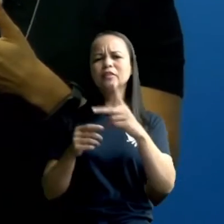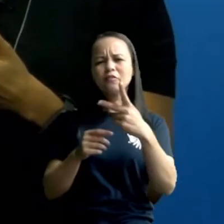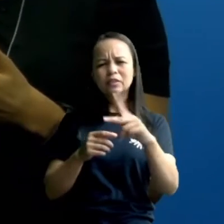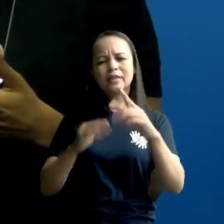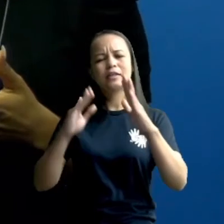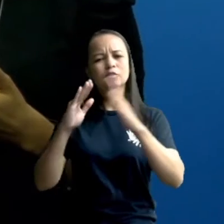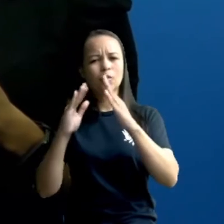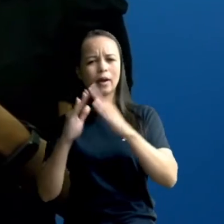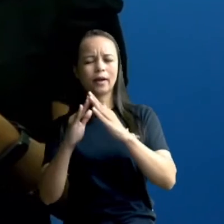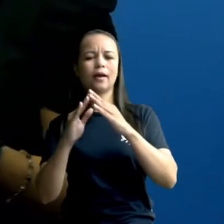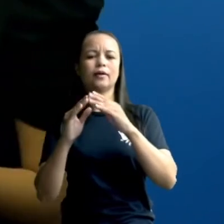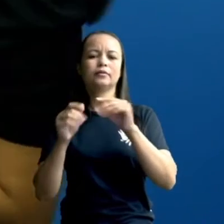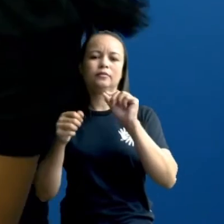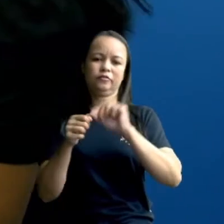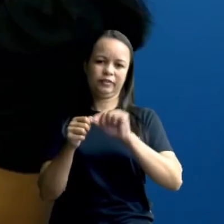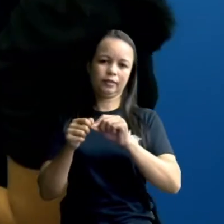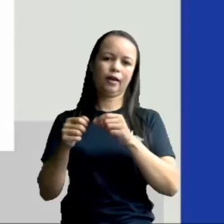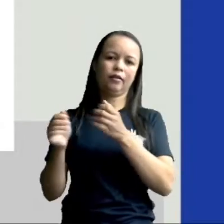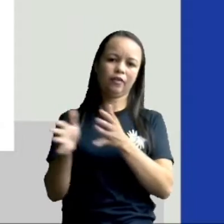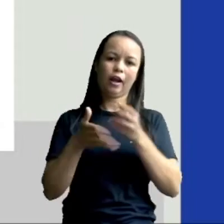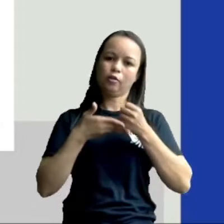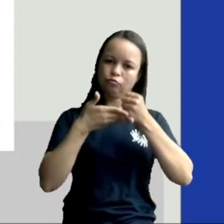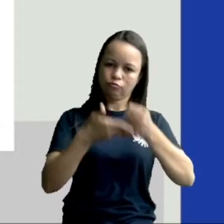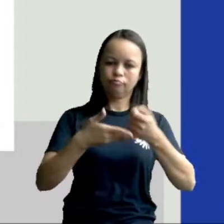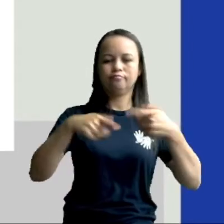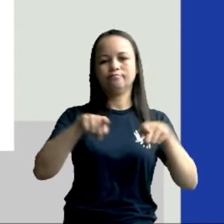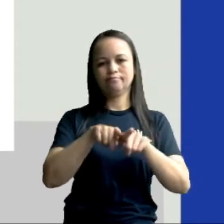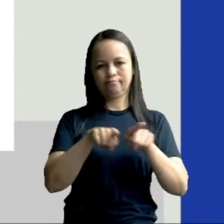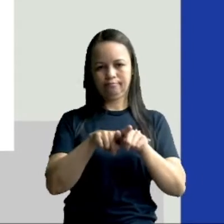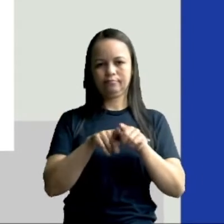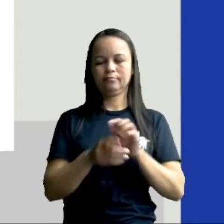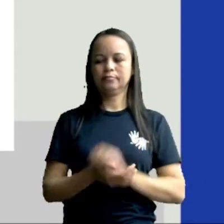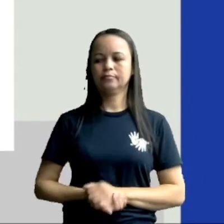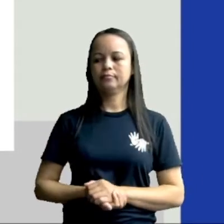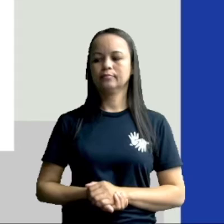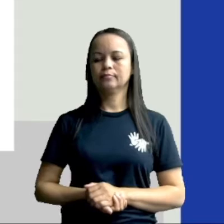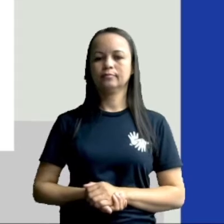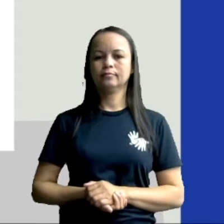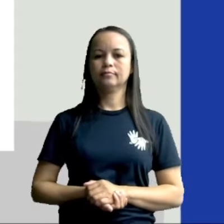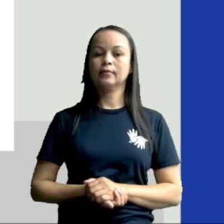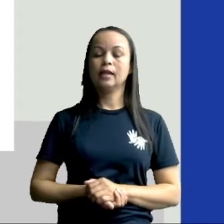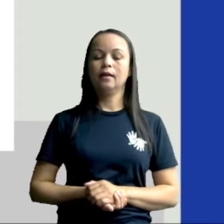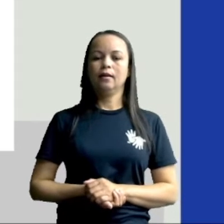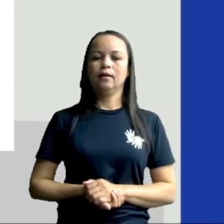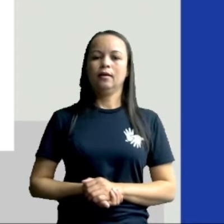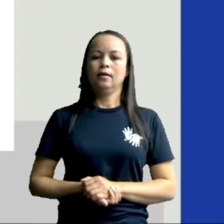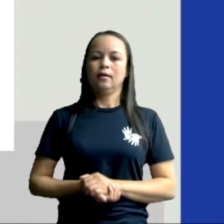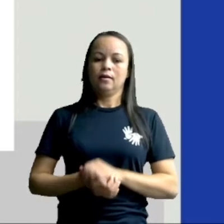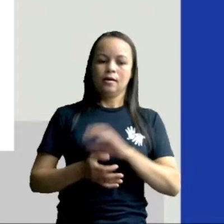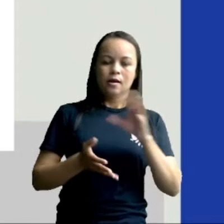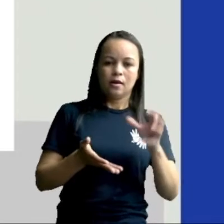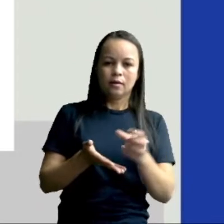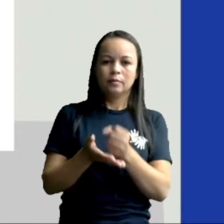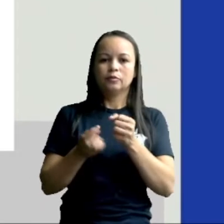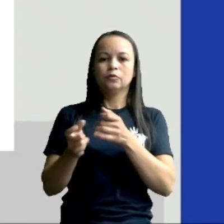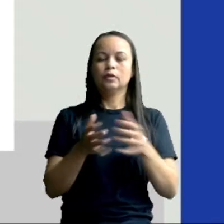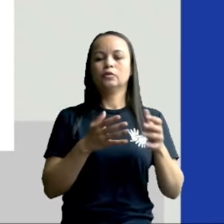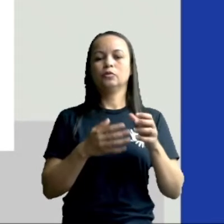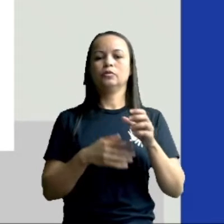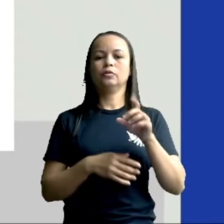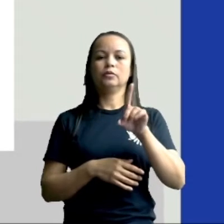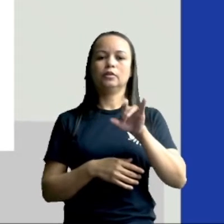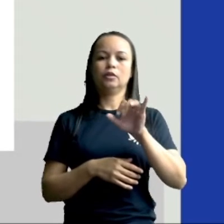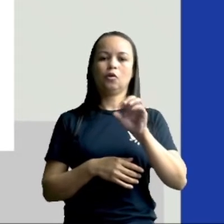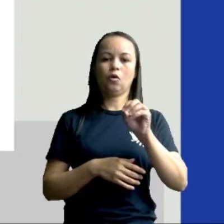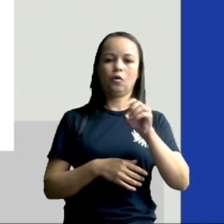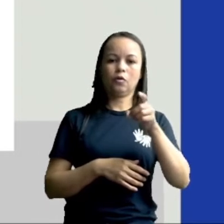formiguinha funciona também, tá bom? Olha aqui, ó, a captura e armazenamento do dióxido de carbono,